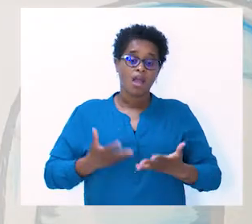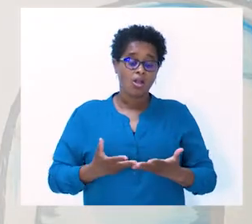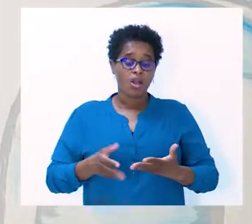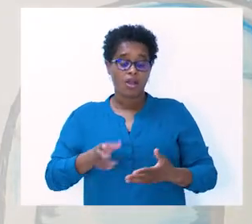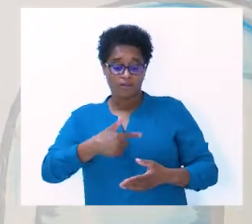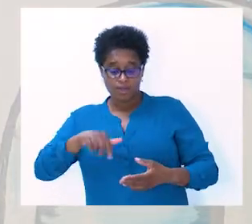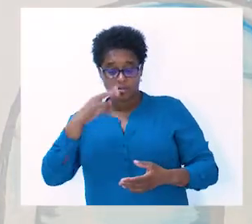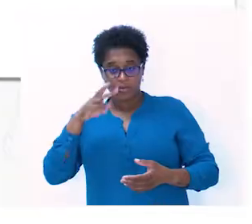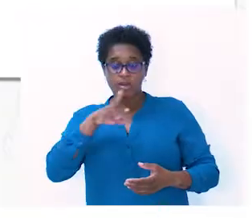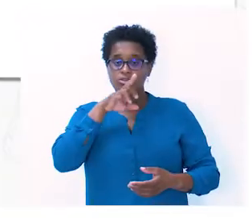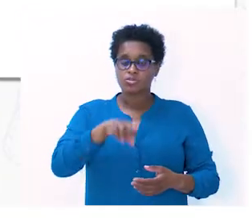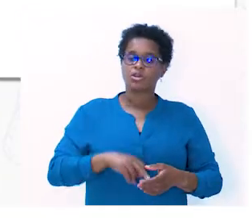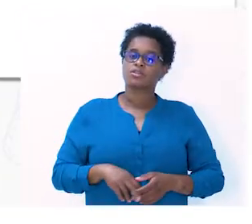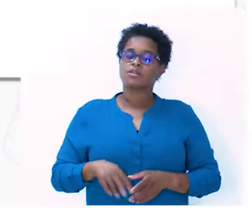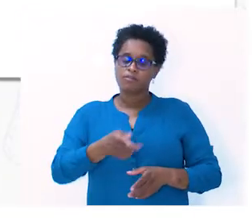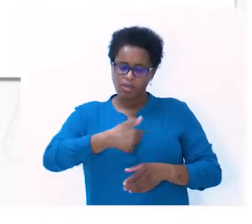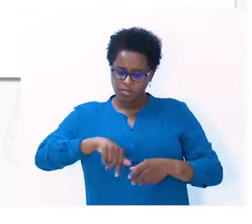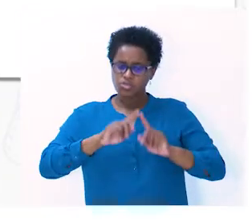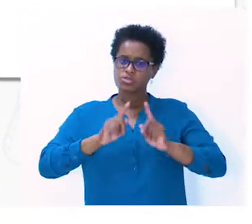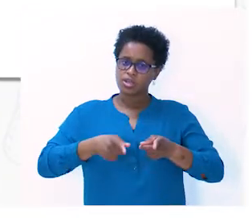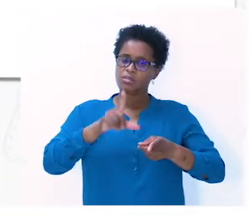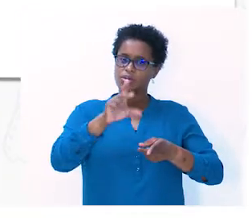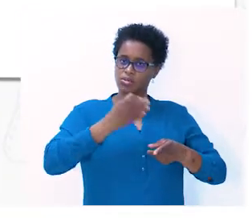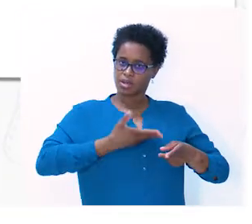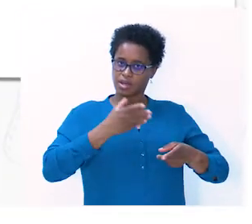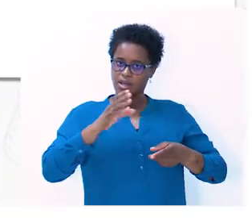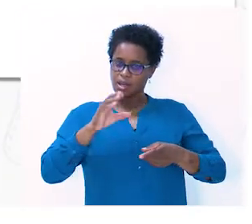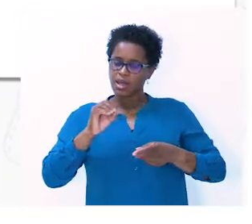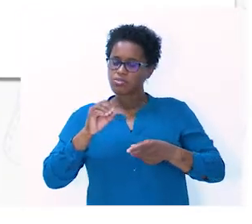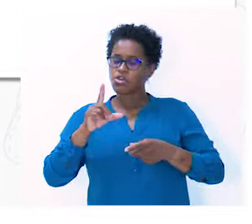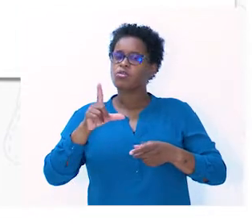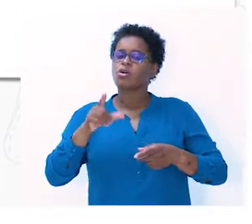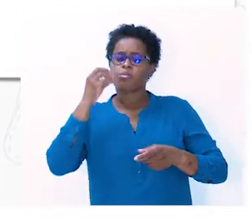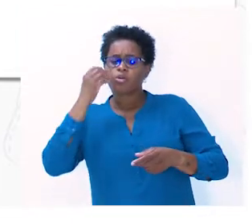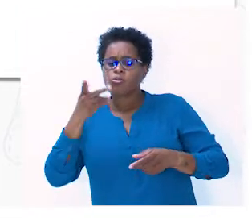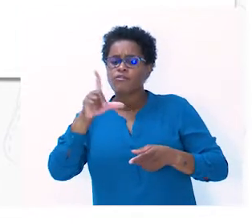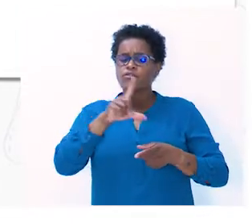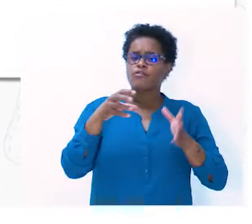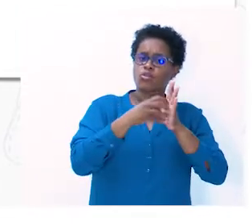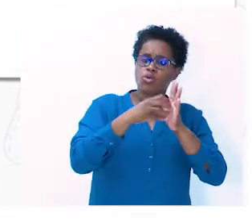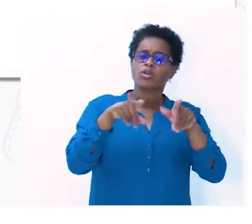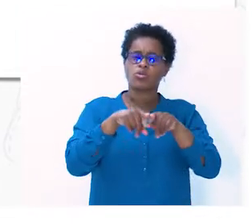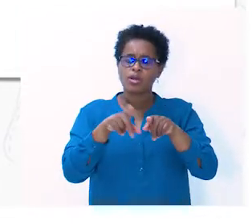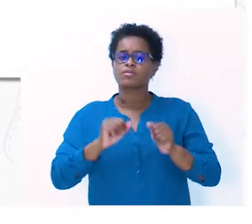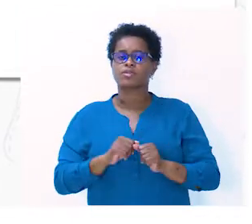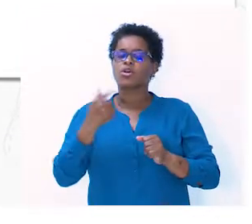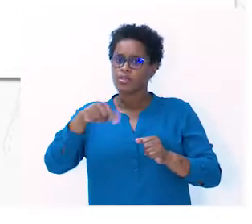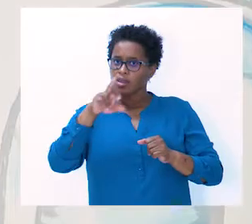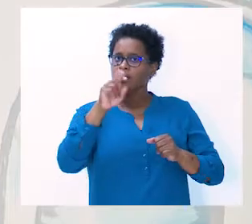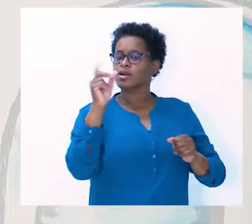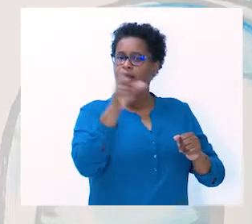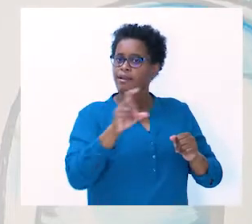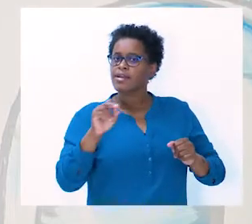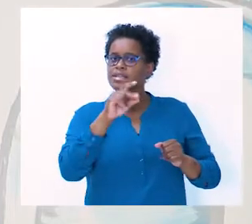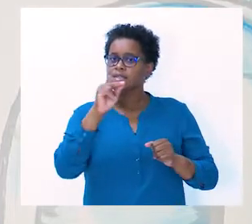Vamos ver a resposta. Começamos pelo lado, como as figuras são semelhantes, então existe a razão.